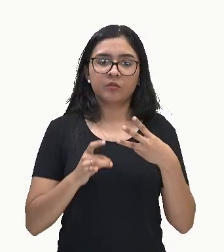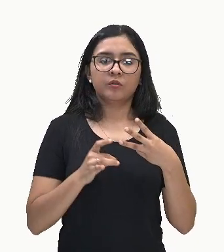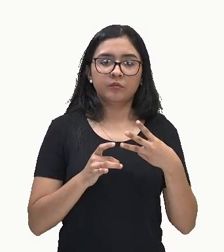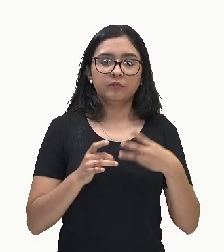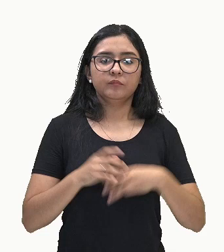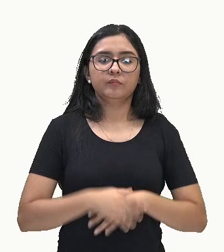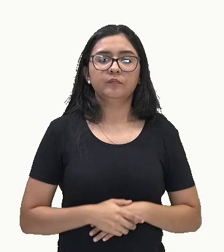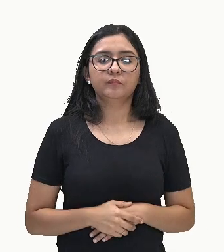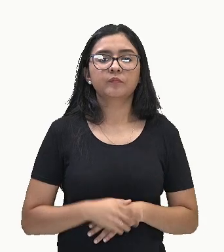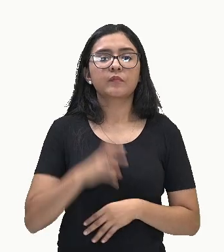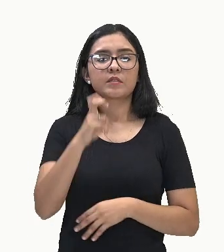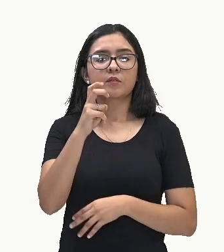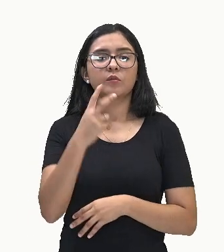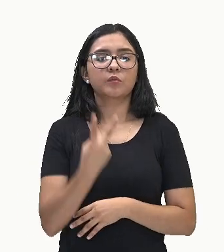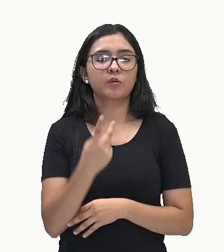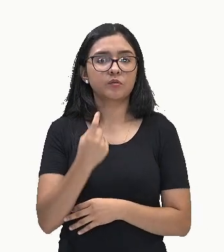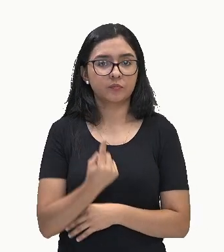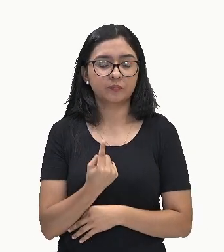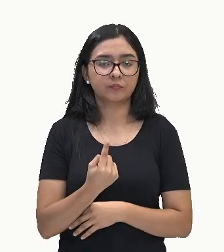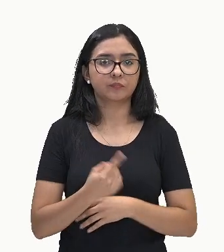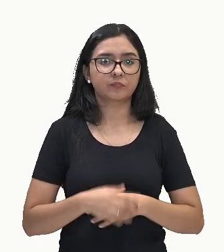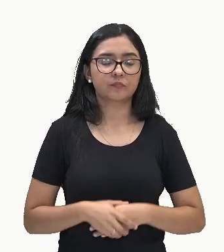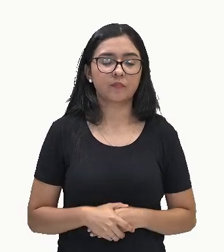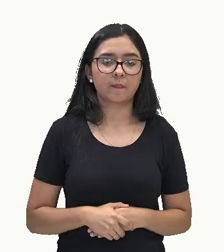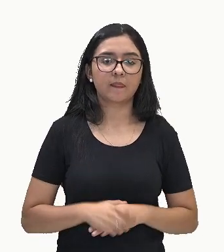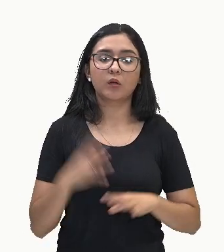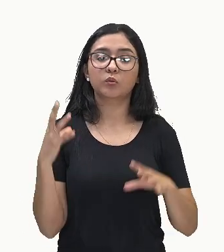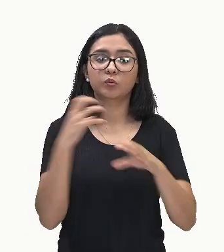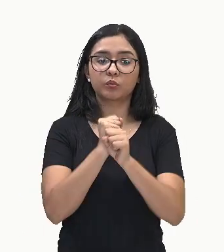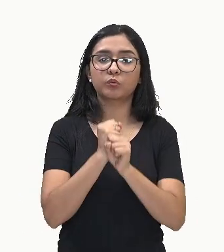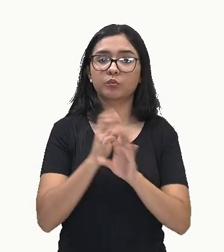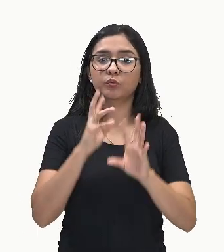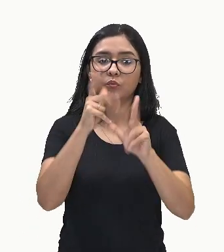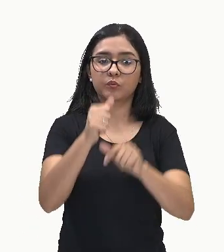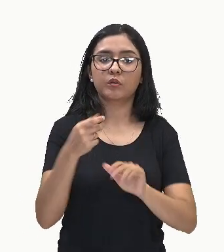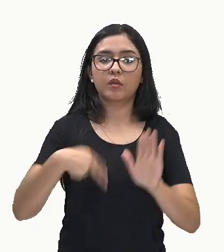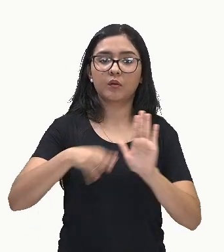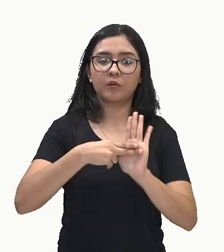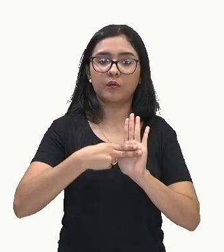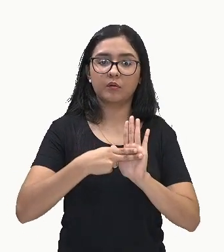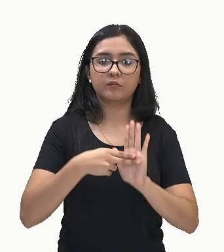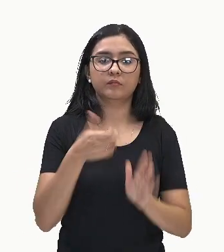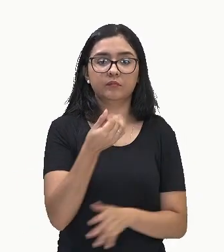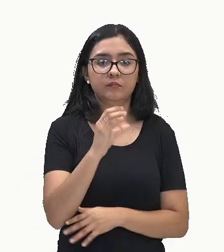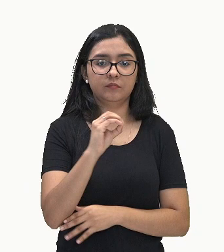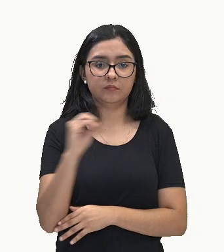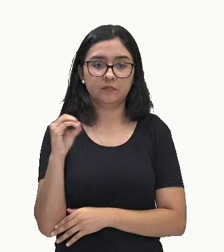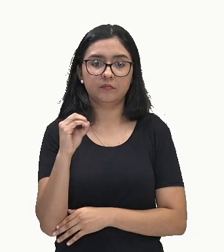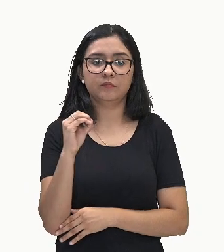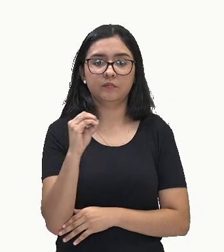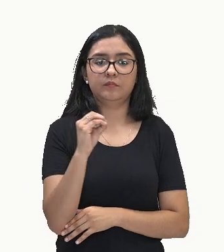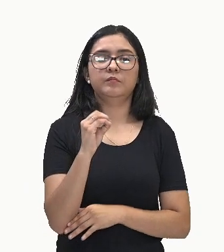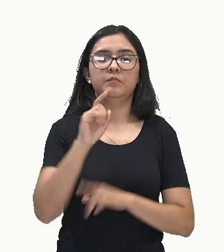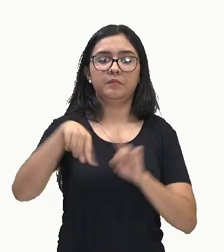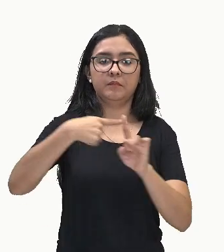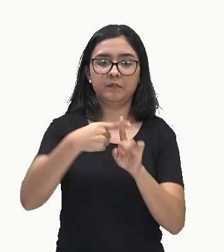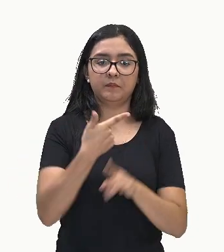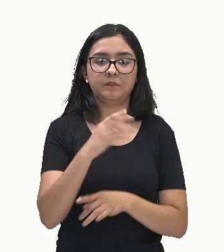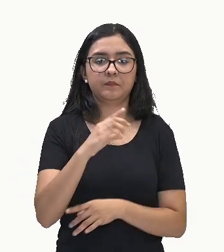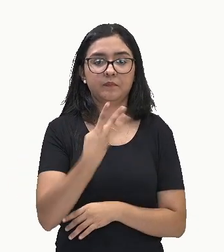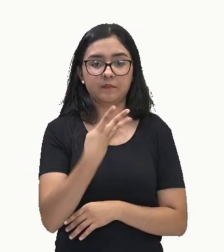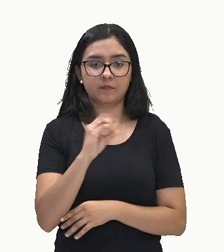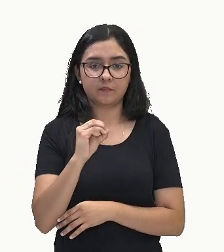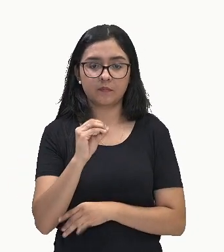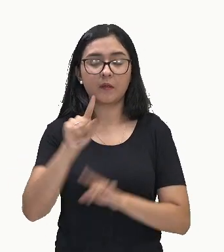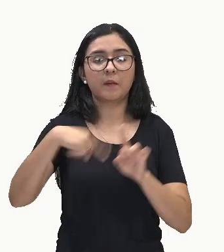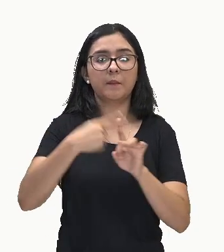2014 PES peso 1 Total vai ser igual a quanto 600 mais